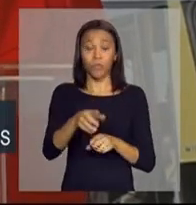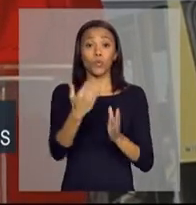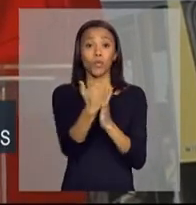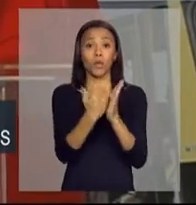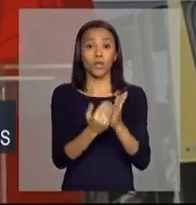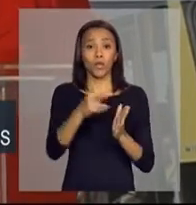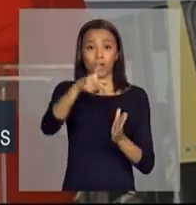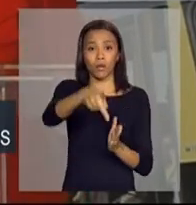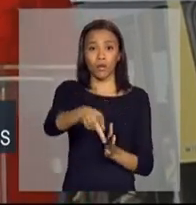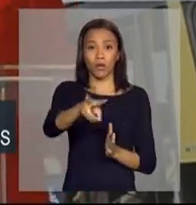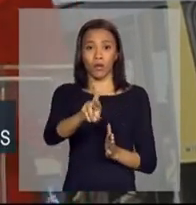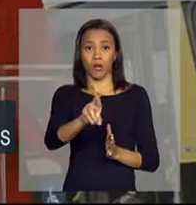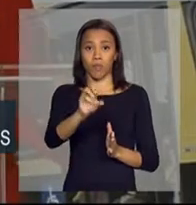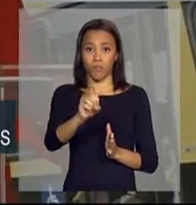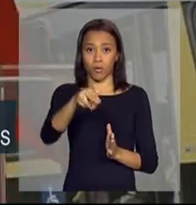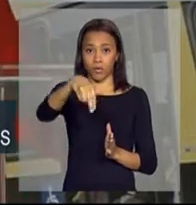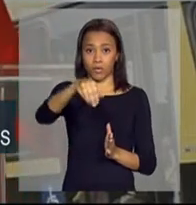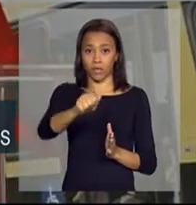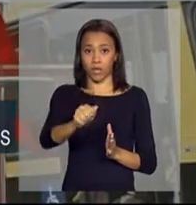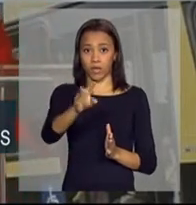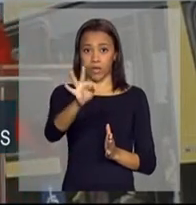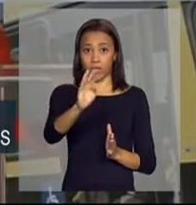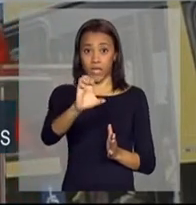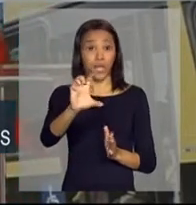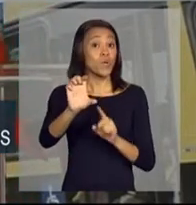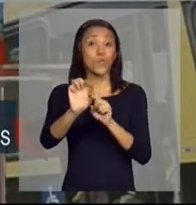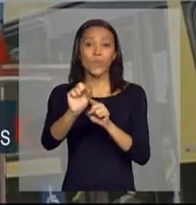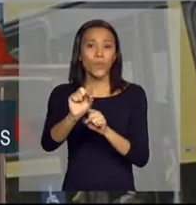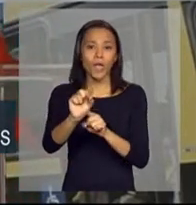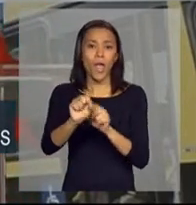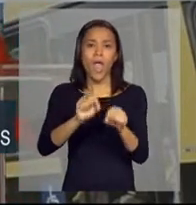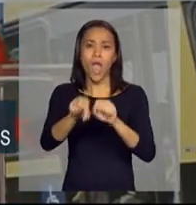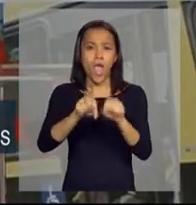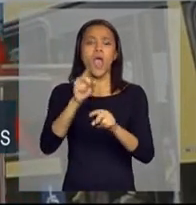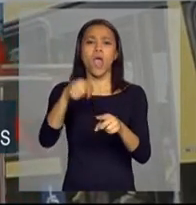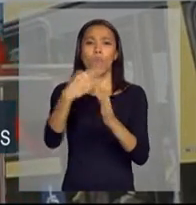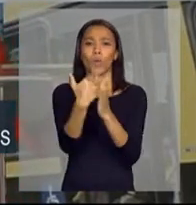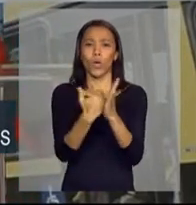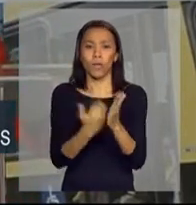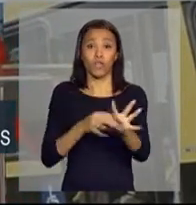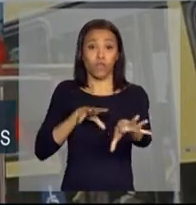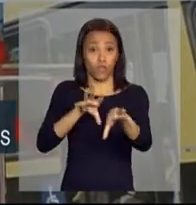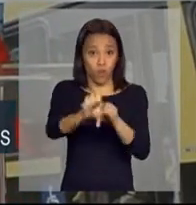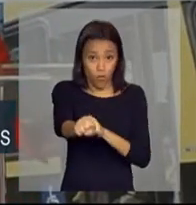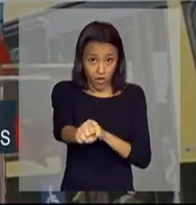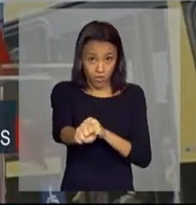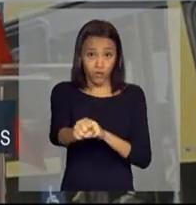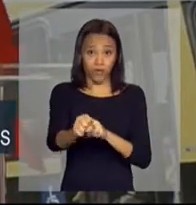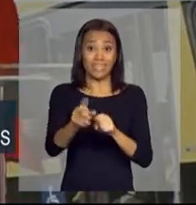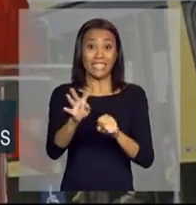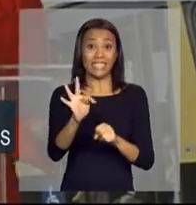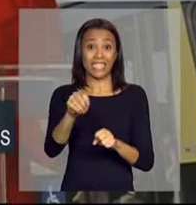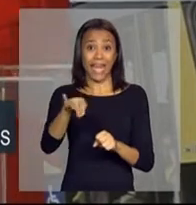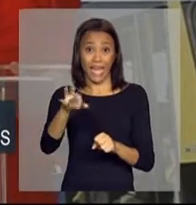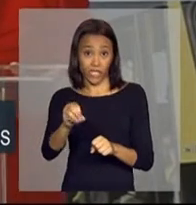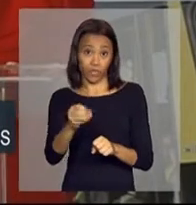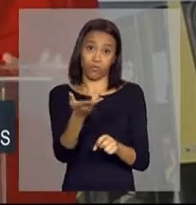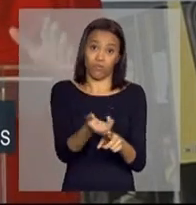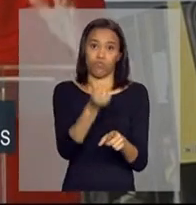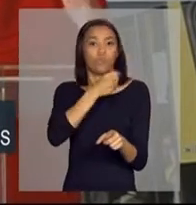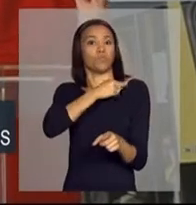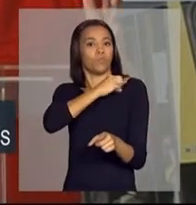O Pronatec é um programa de formação técnica para ensino médio, de um lado, e